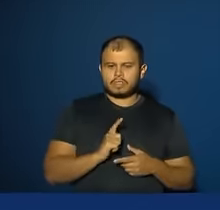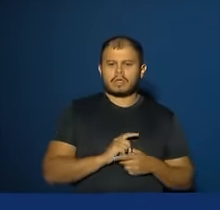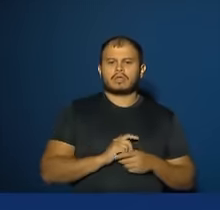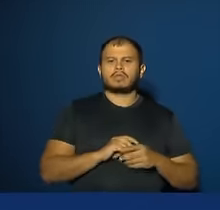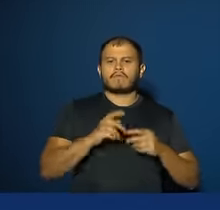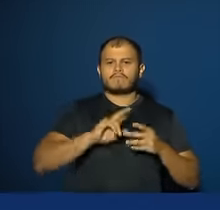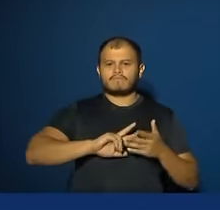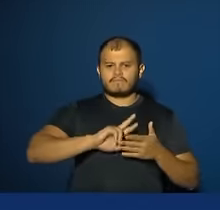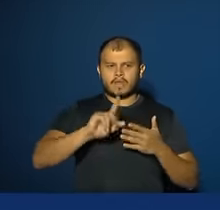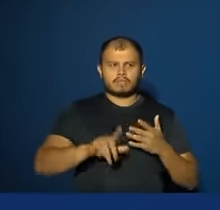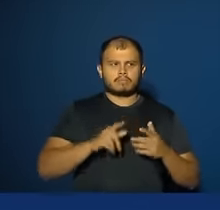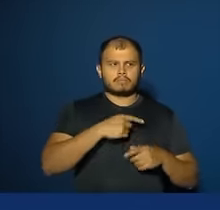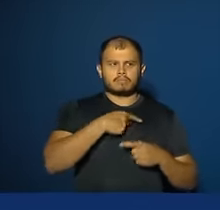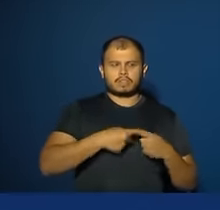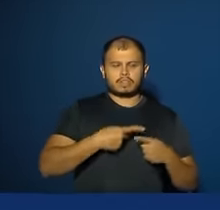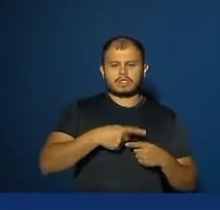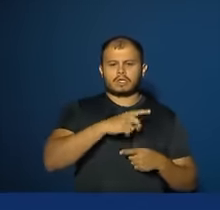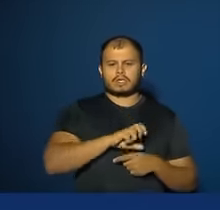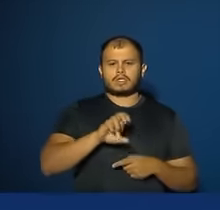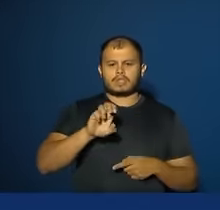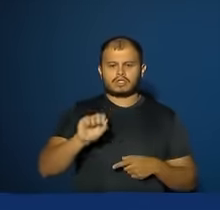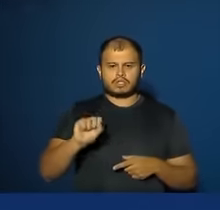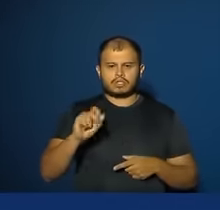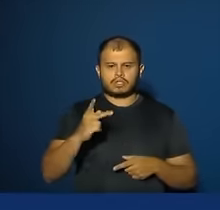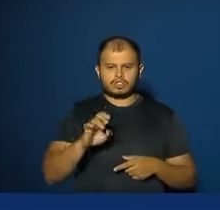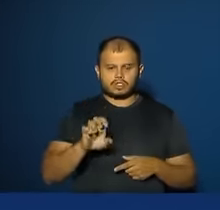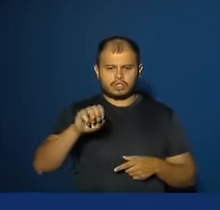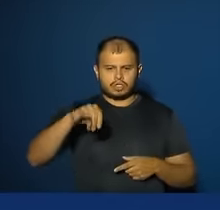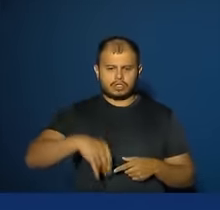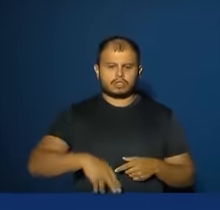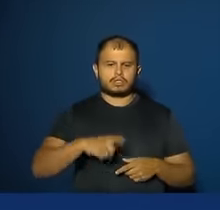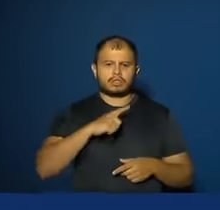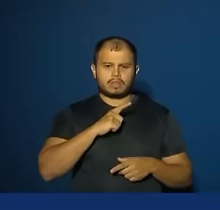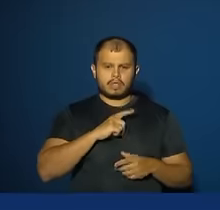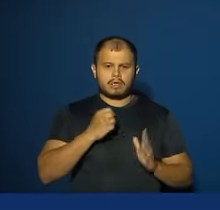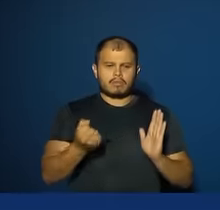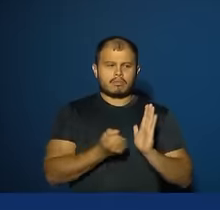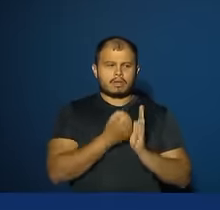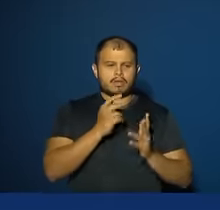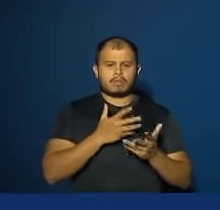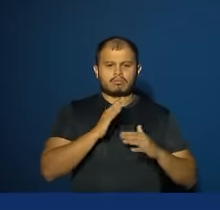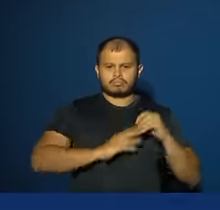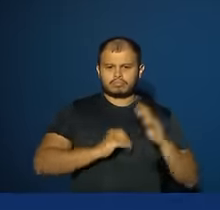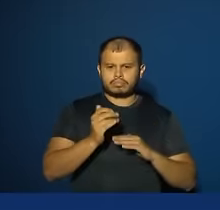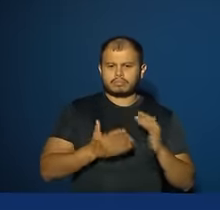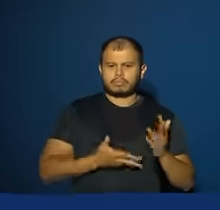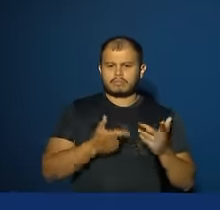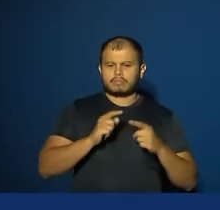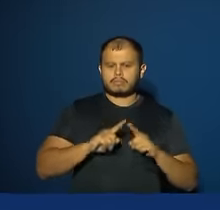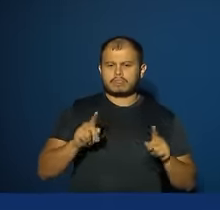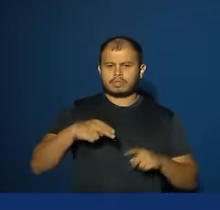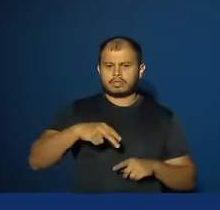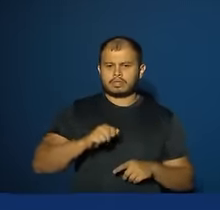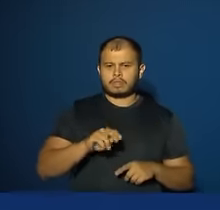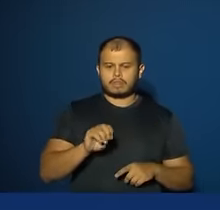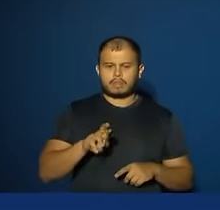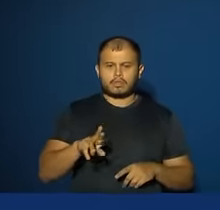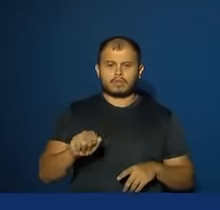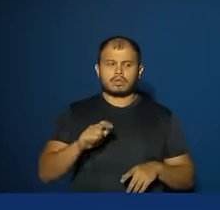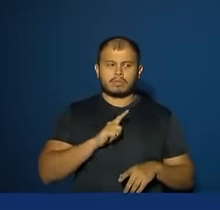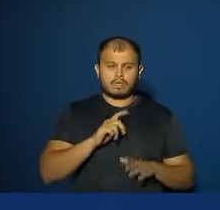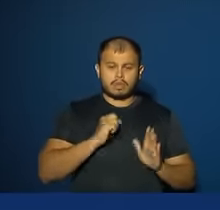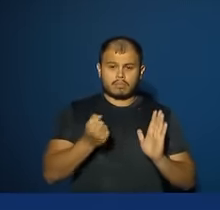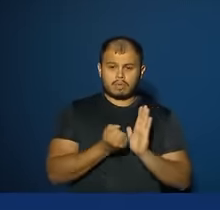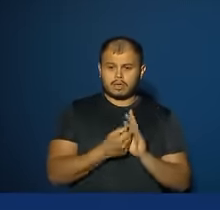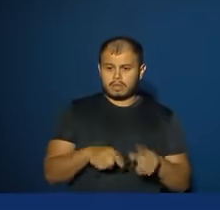pessoal, que a Shein vende... Qual o desafio? A Renner não tem uma marca, tem uma excelente operação. Agora, a Natura e o próprio Boticário têm